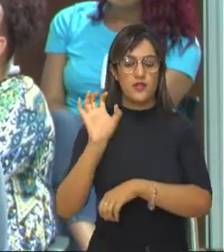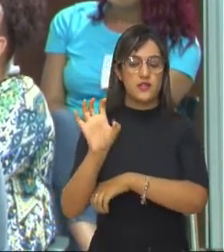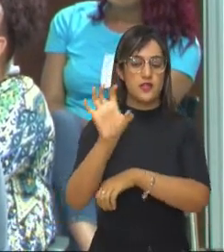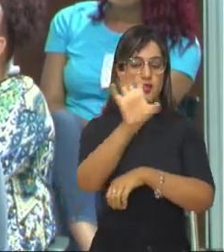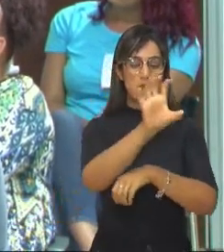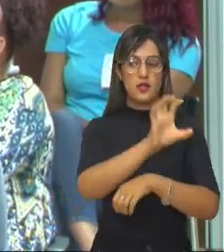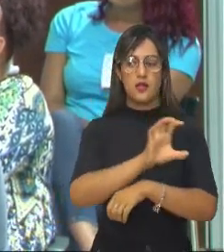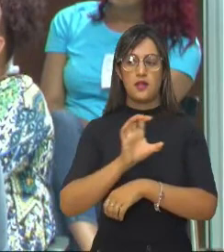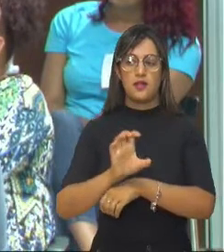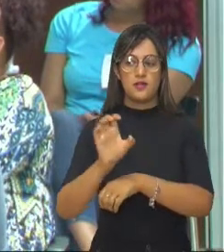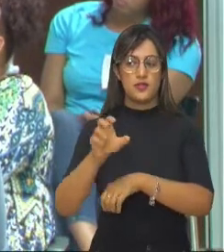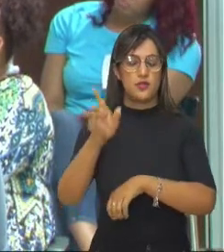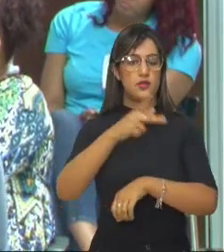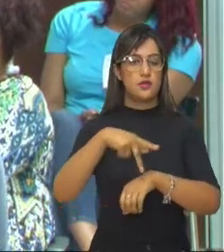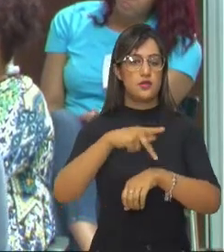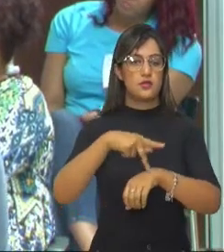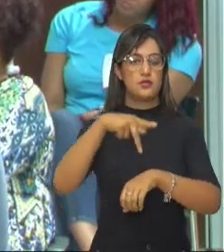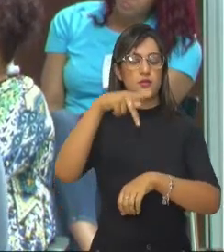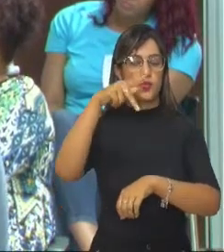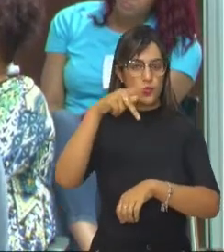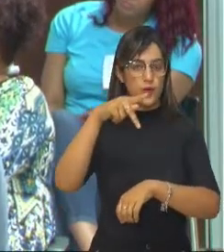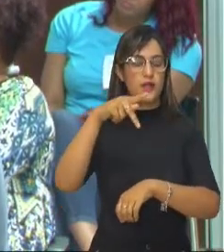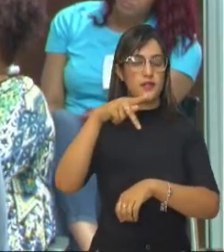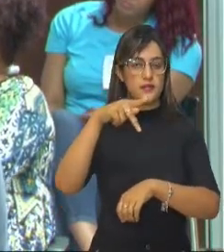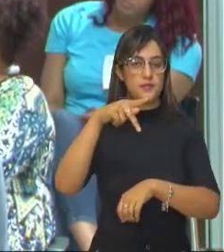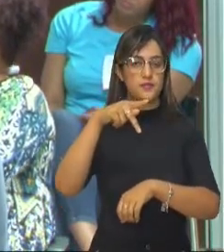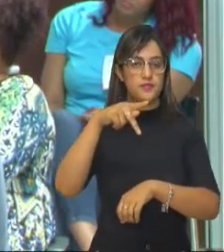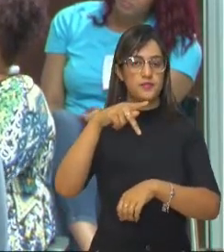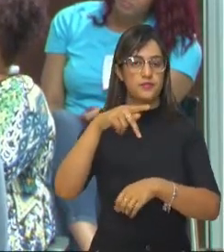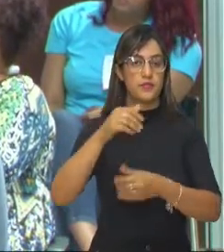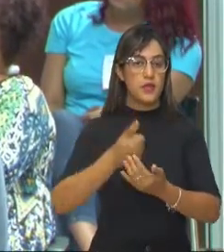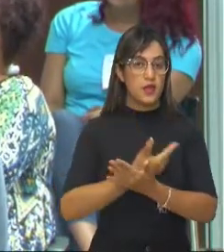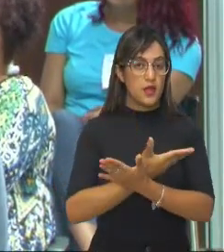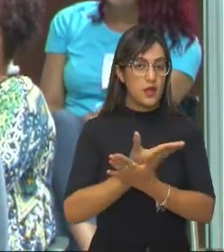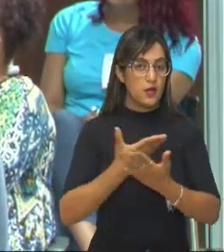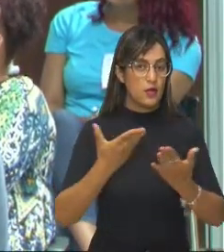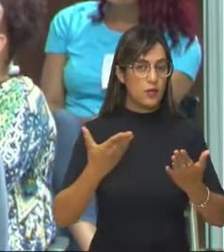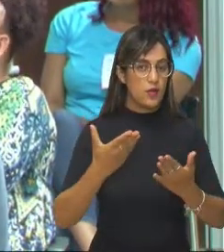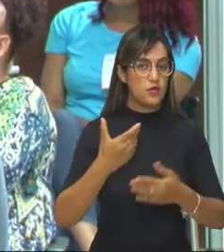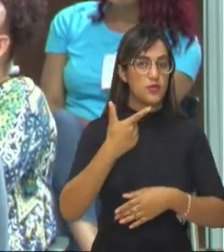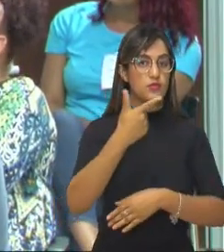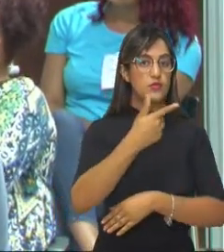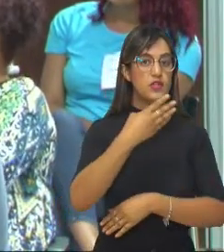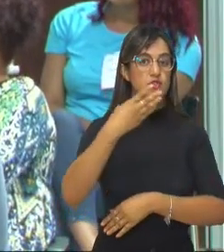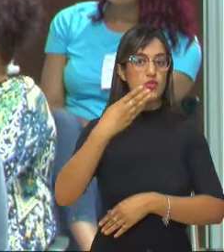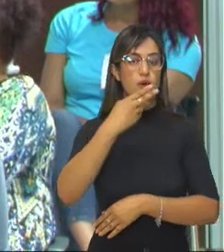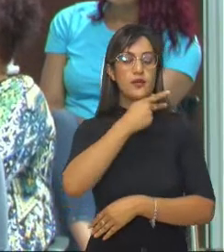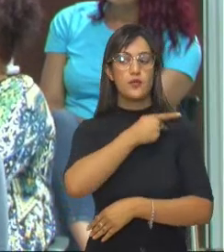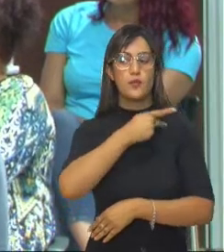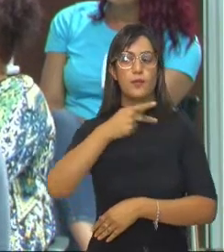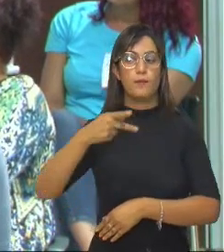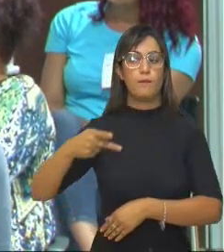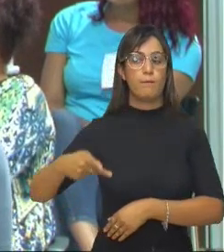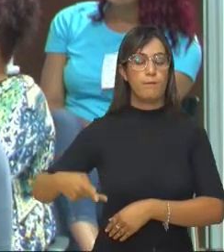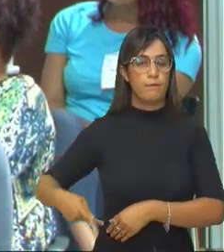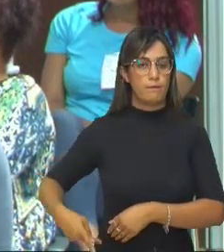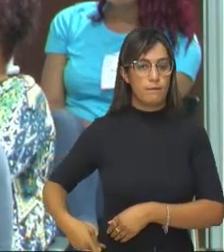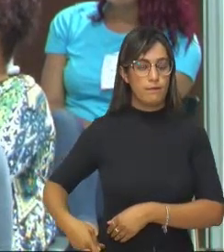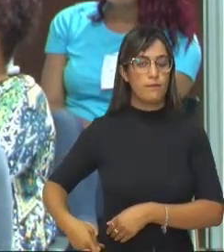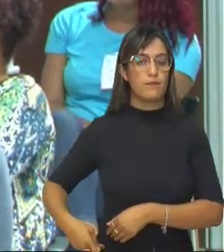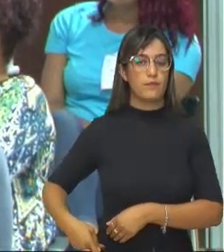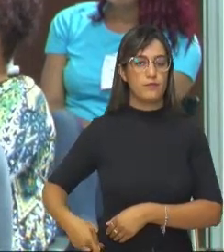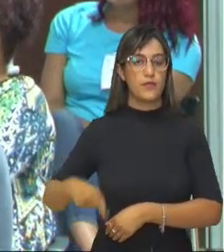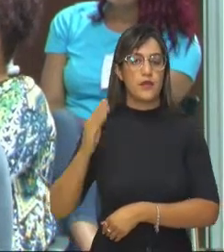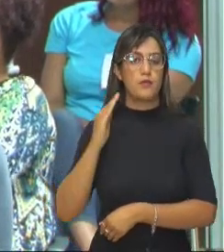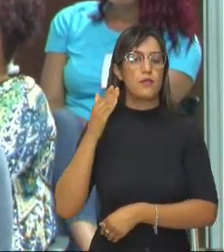país. Foi enviado o ofício, assinado por mim, para todos os 24 presidentes de conselhos regionais, solicitando